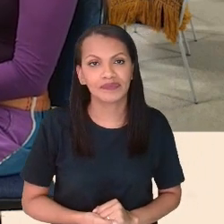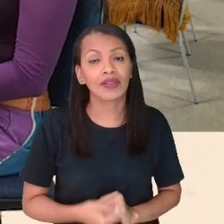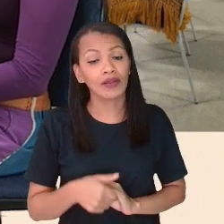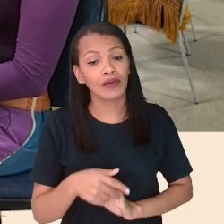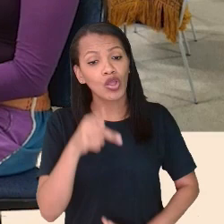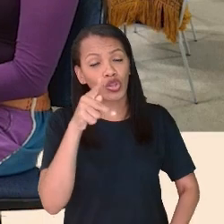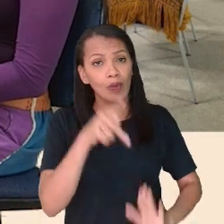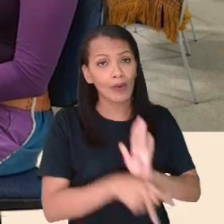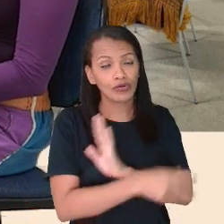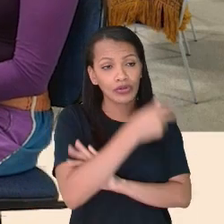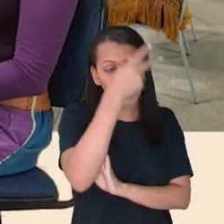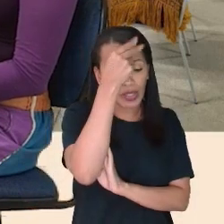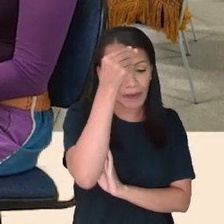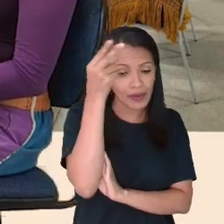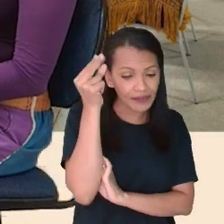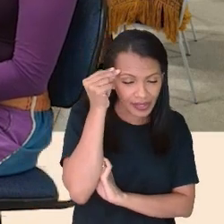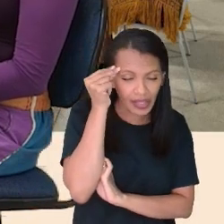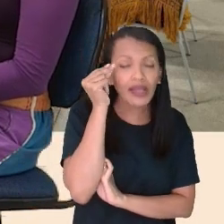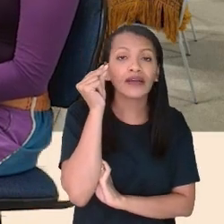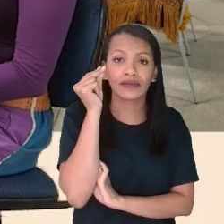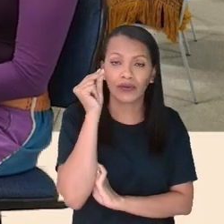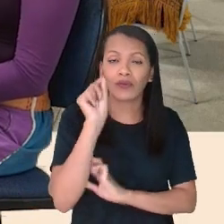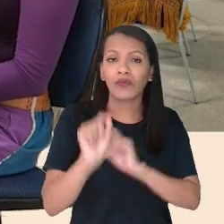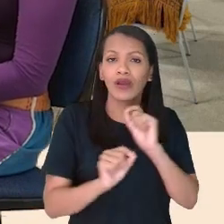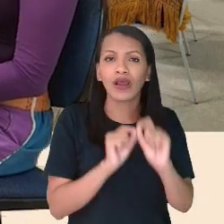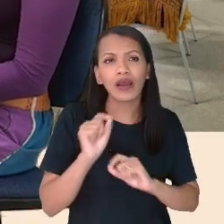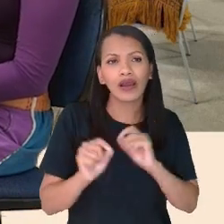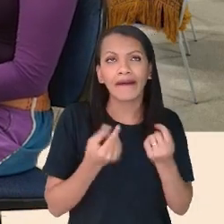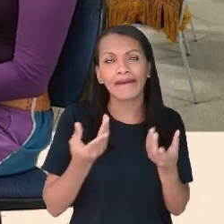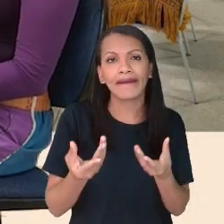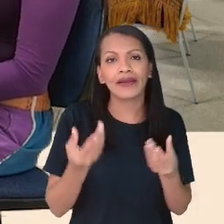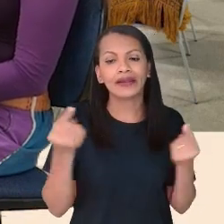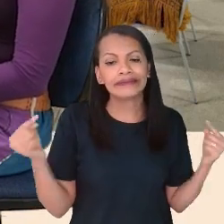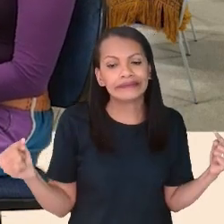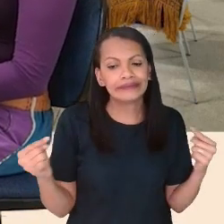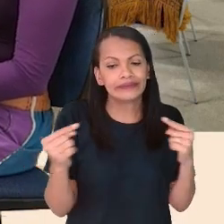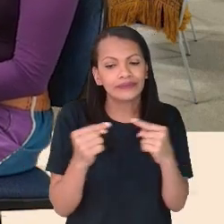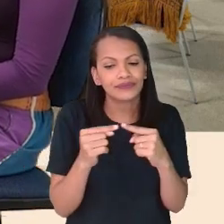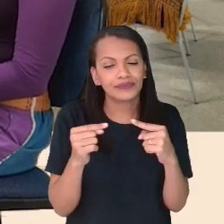projeto, né, da prefeitura de realinhamento, né,